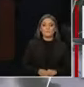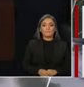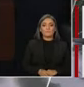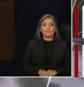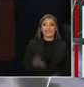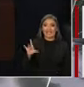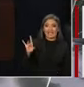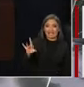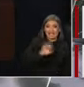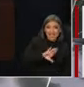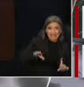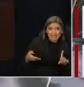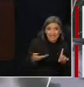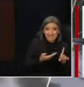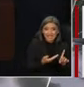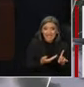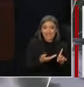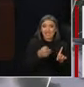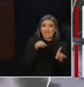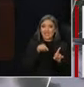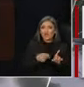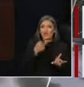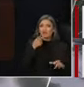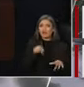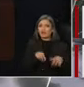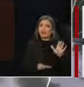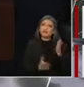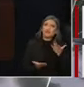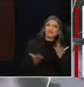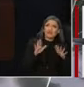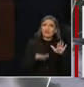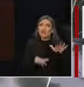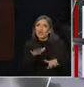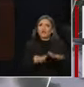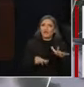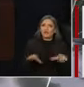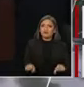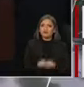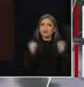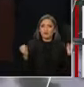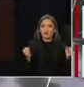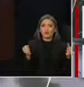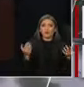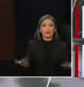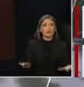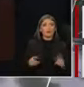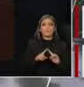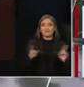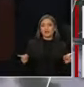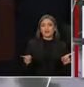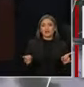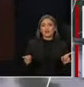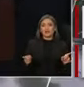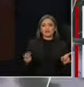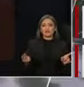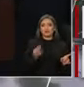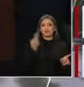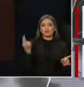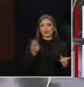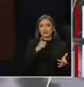réu supostamente danificou, ainda que indiretamente, inviabiliza a aferição